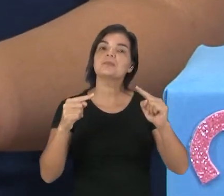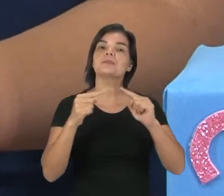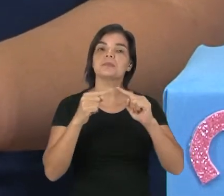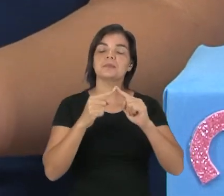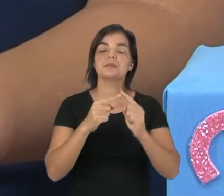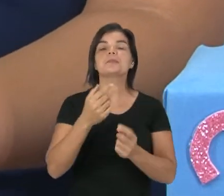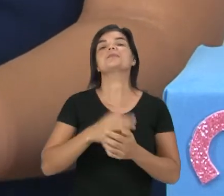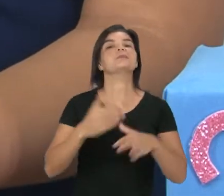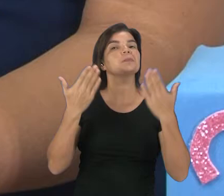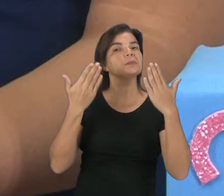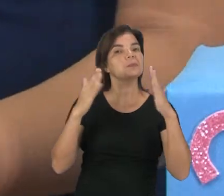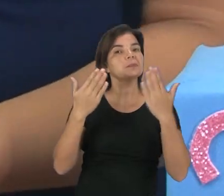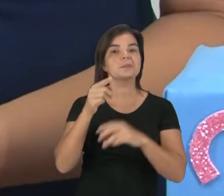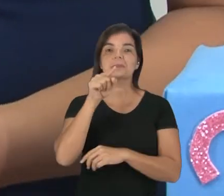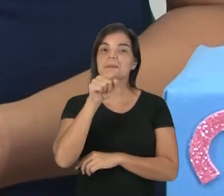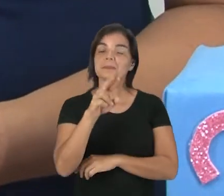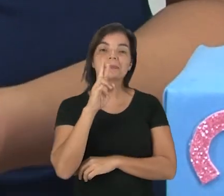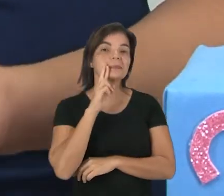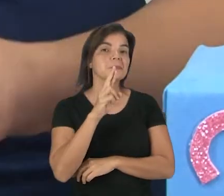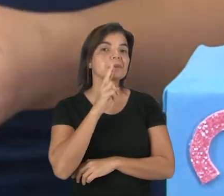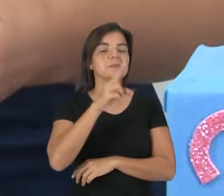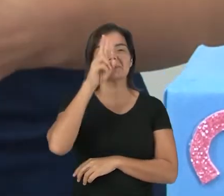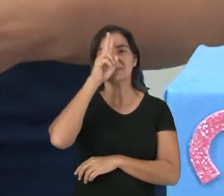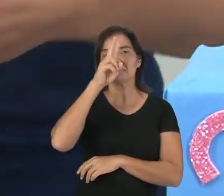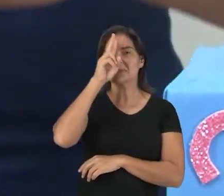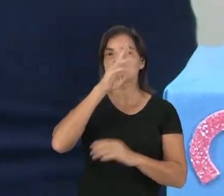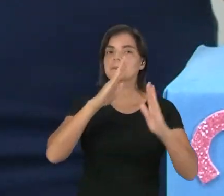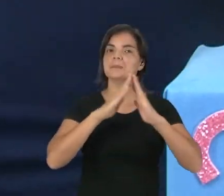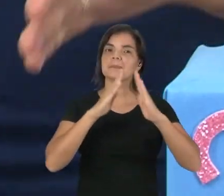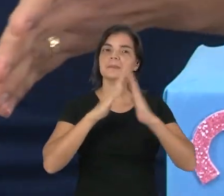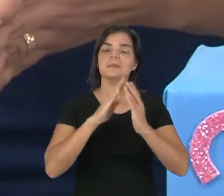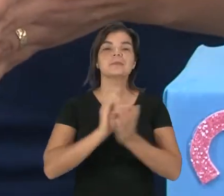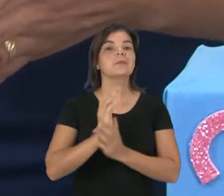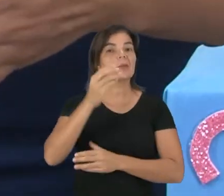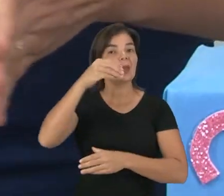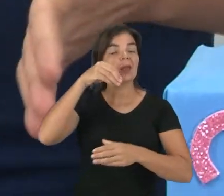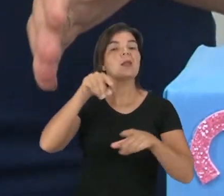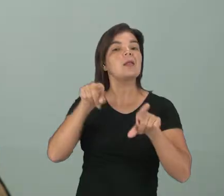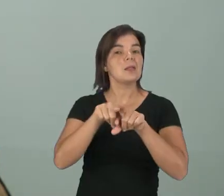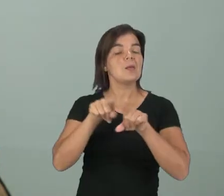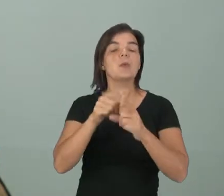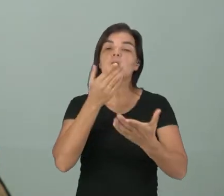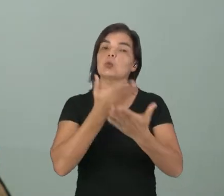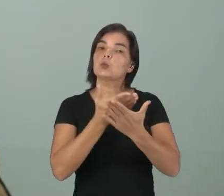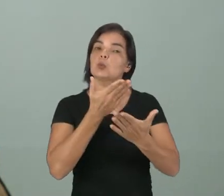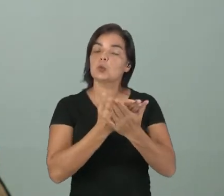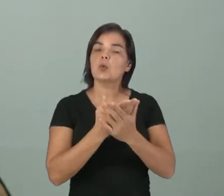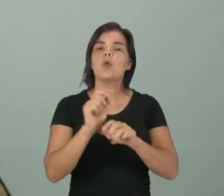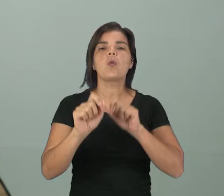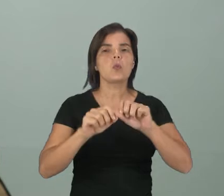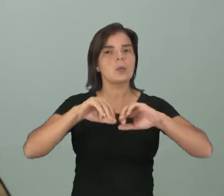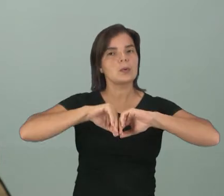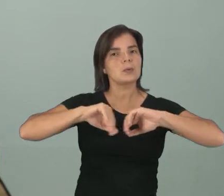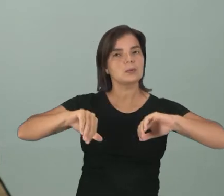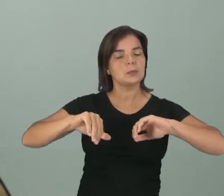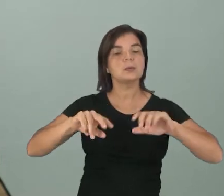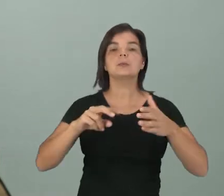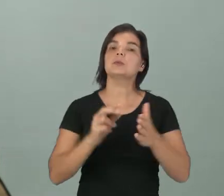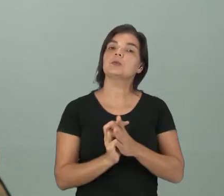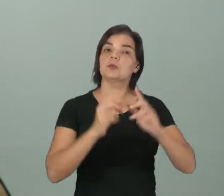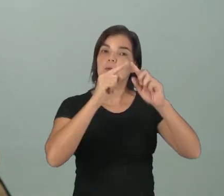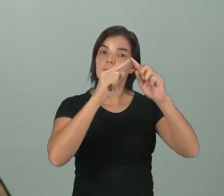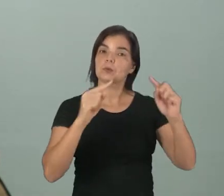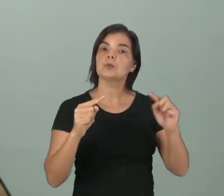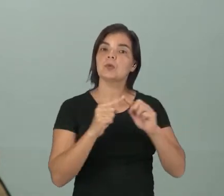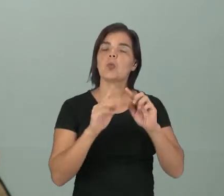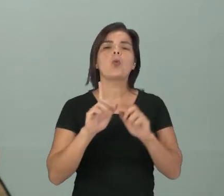bem, crianças. Parabéns para você que está lembrando aí de casa. E dentro dos poliedros, nós temos essa divisão de